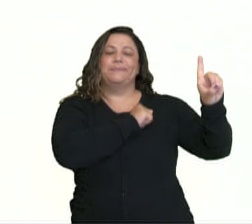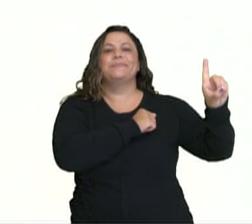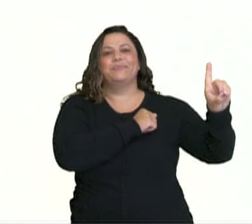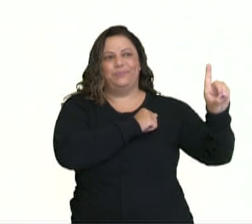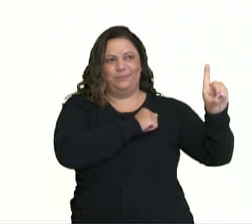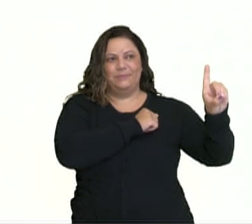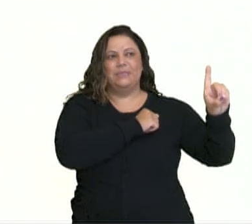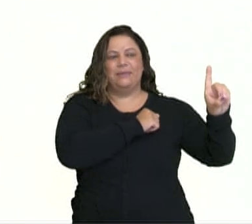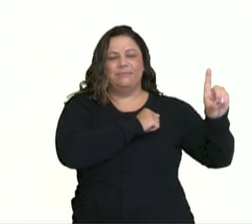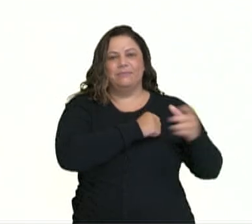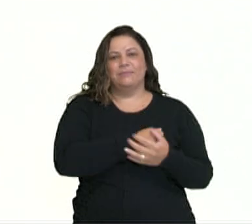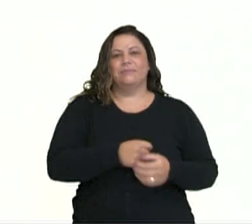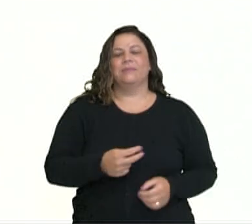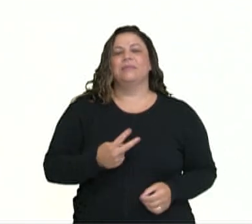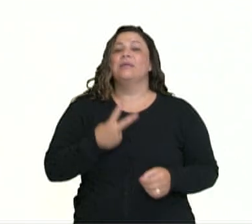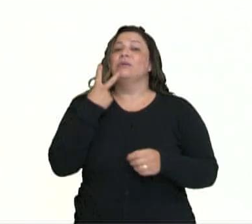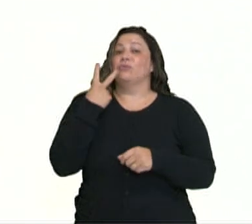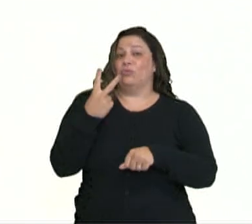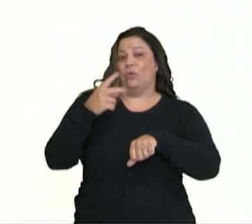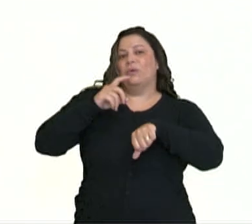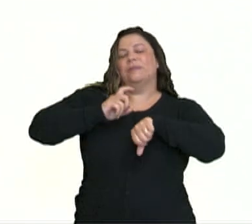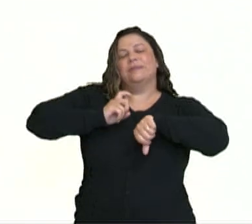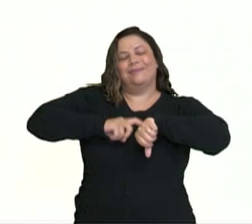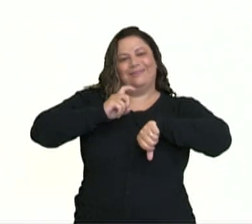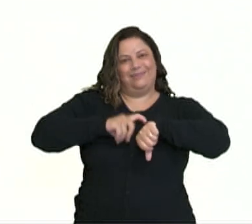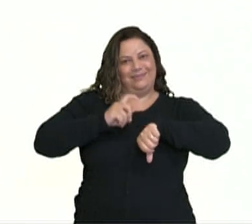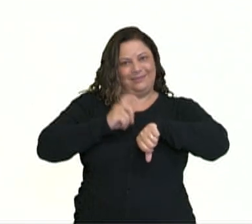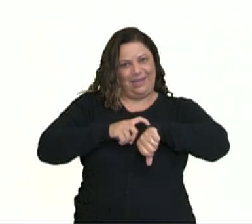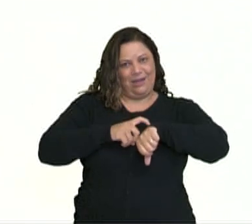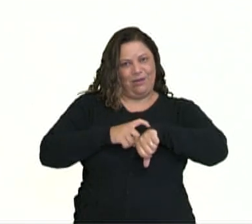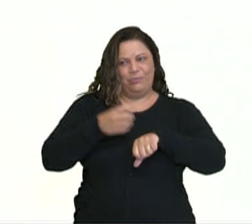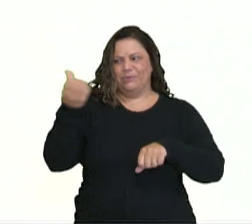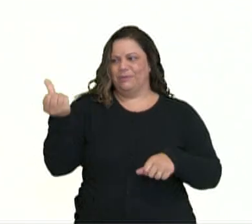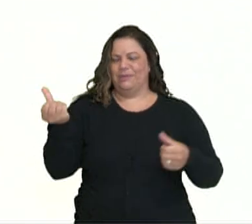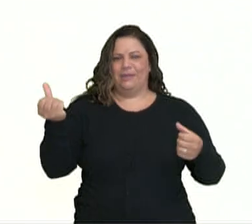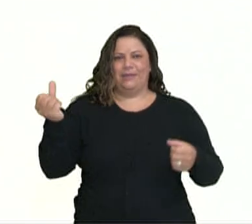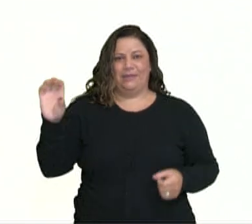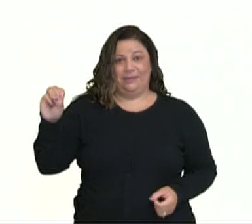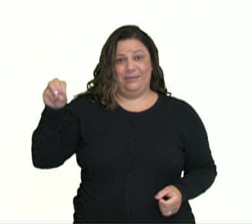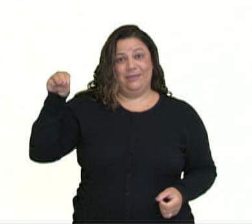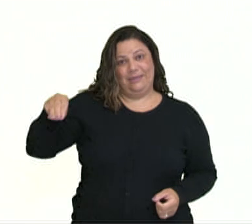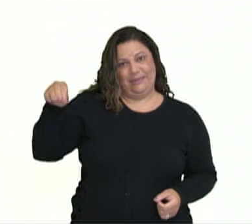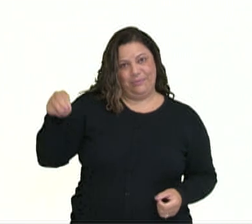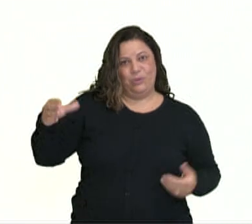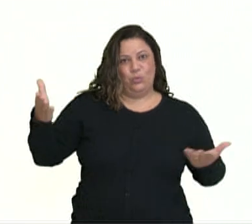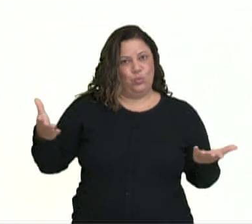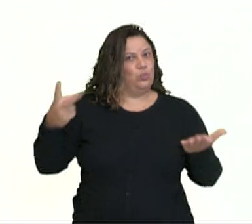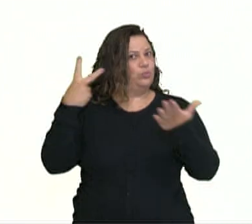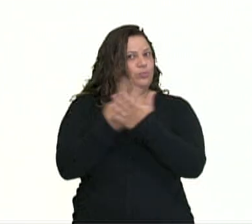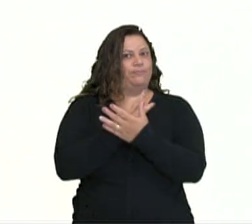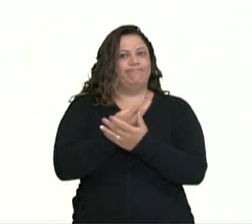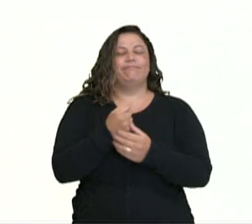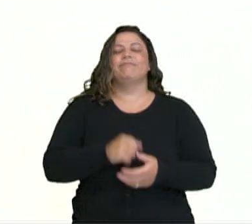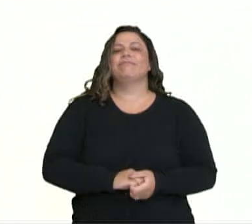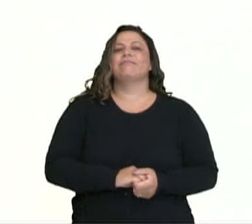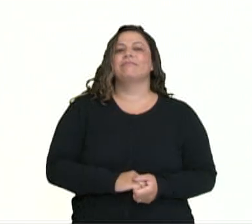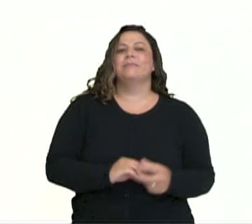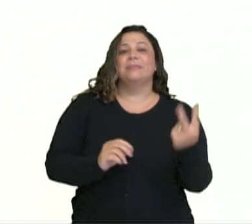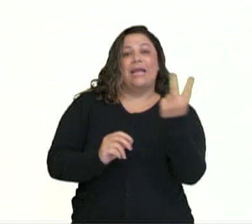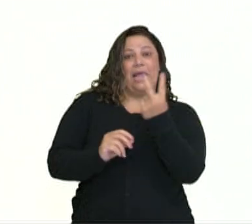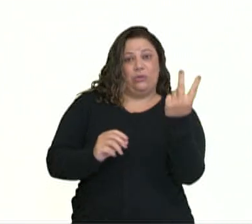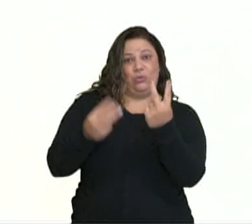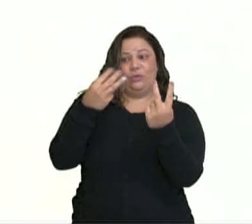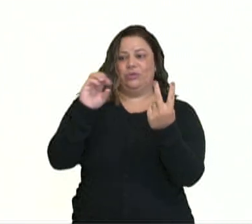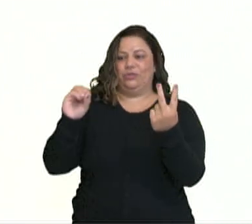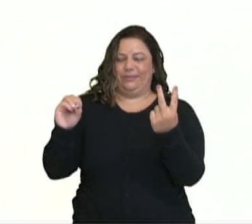D, parabéns. A partida tem 2 tempos de 60 minutos. Ela é 2 tempos de